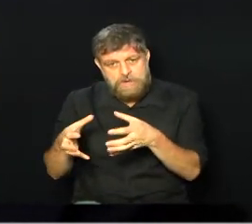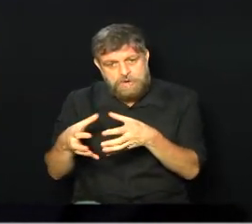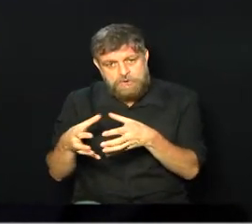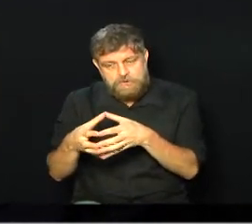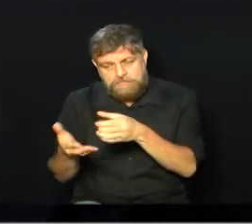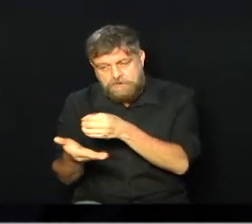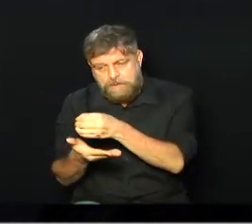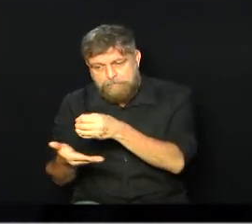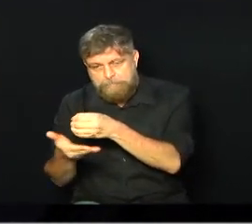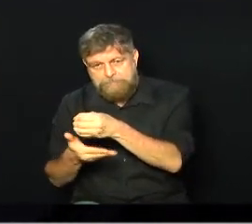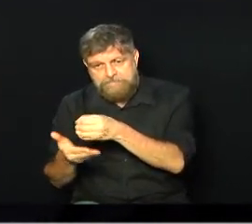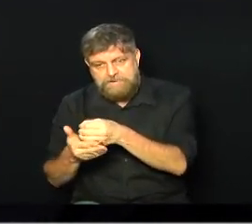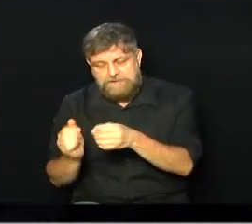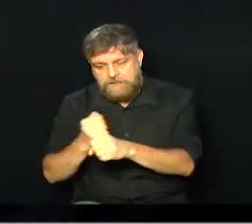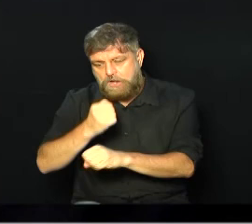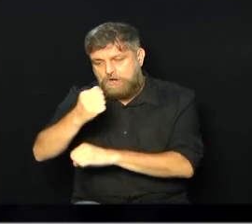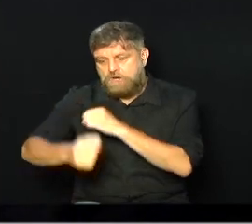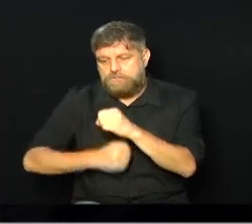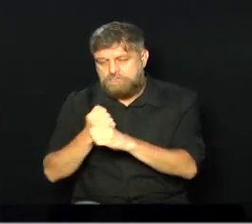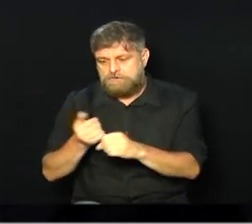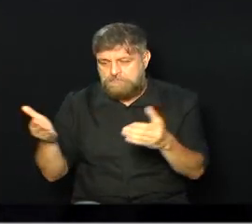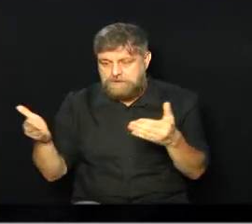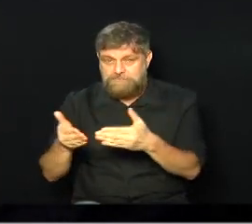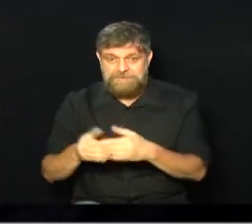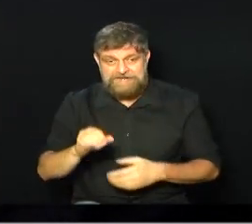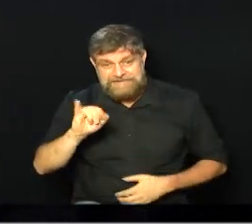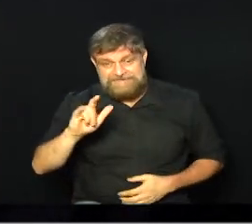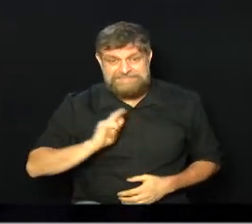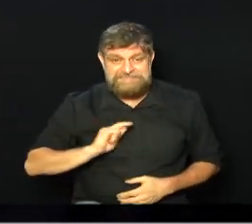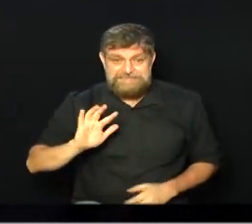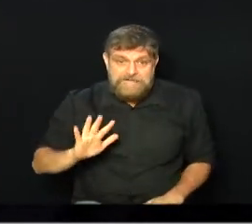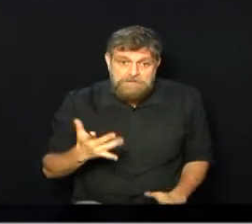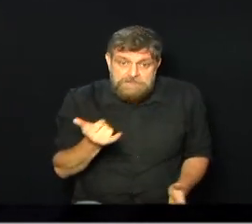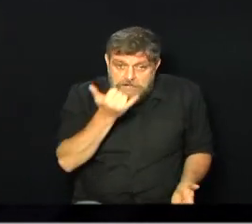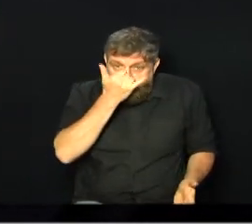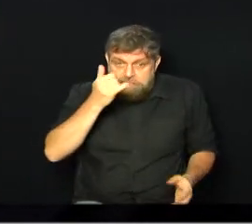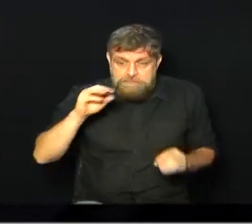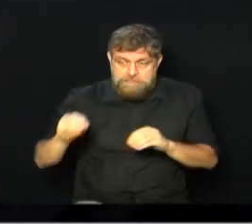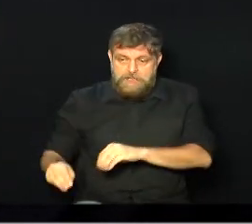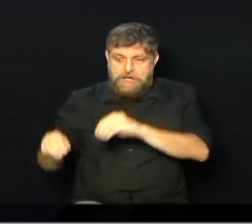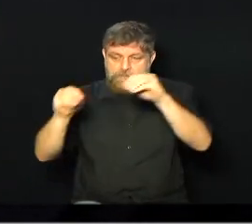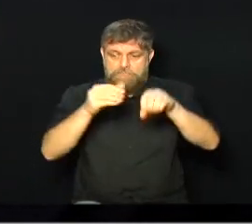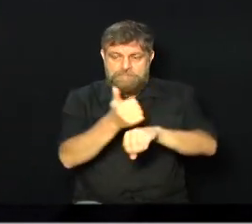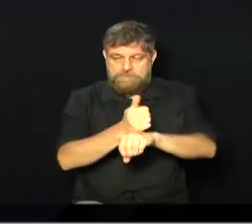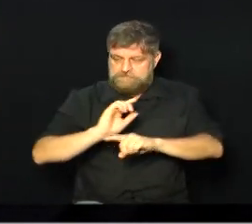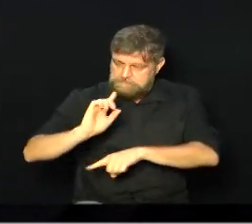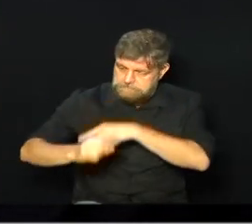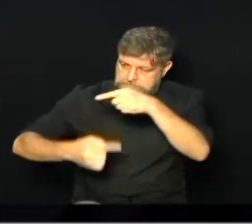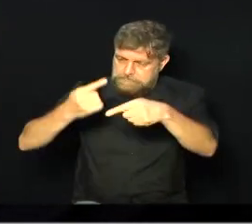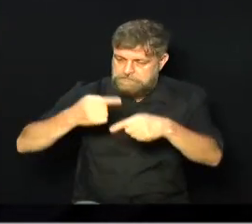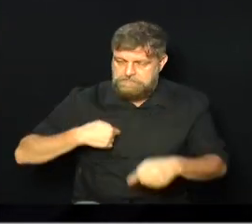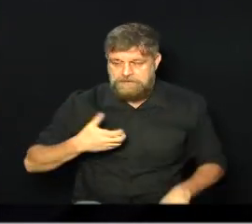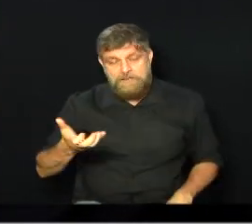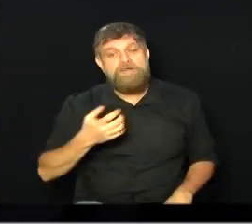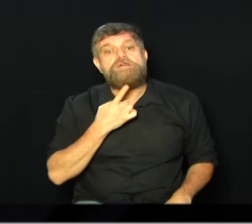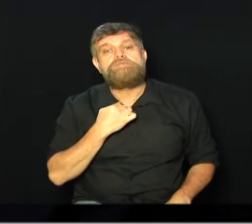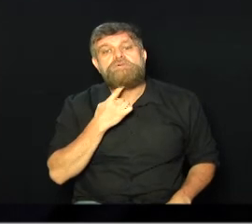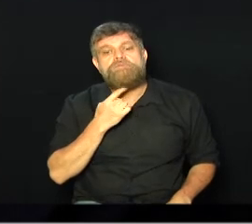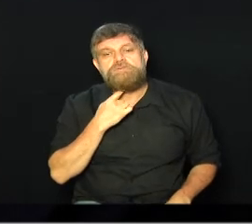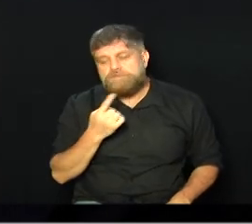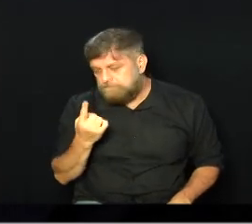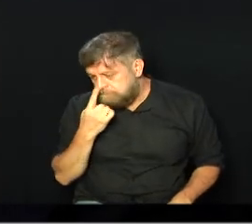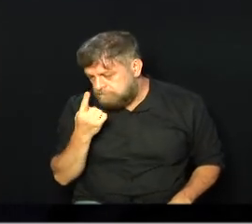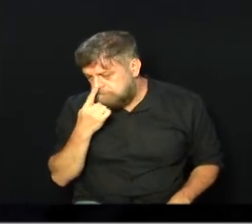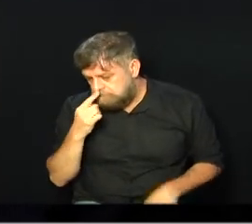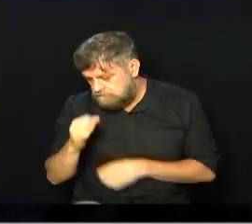mais esse ano aí. Só se for um caso do destino mesmo, dar um pulo profissional. Mas quero permanecer na base por mais esse